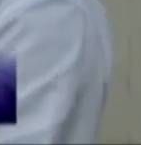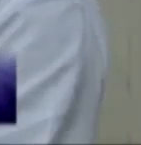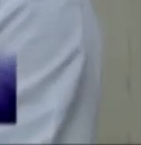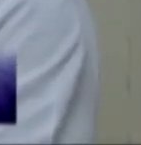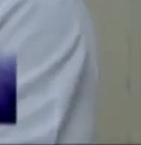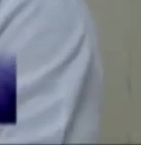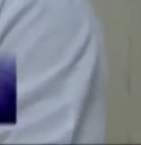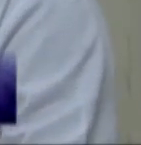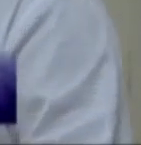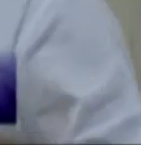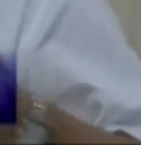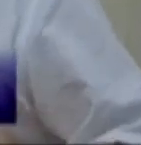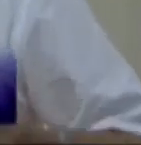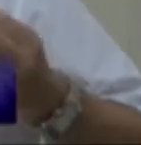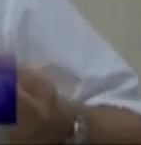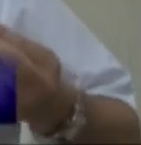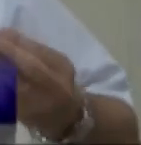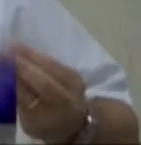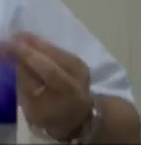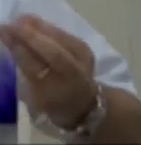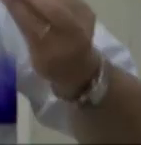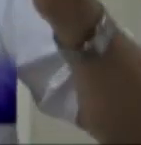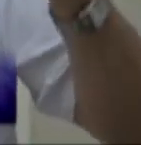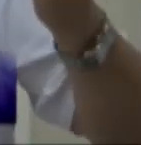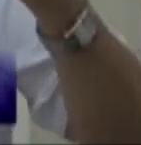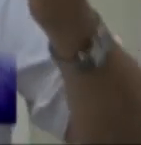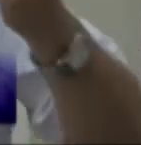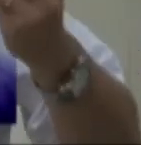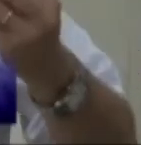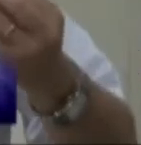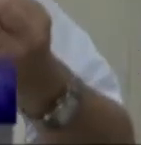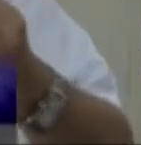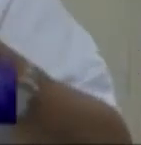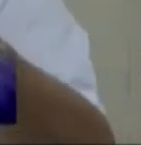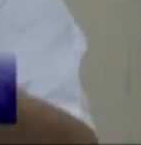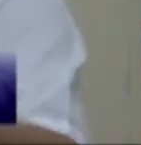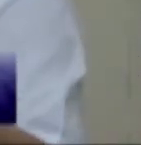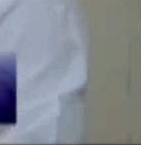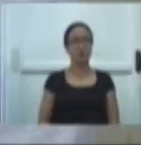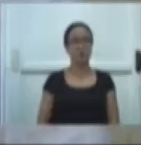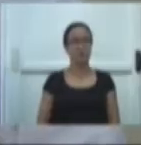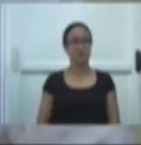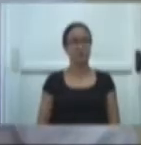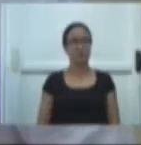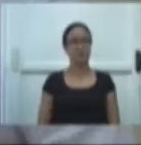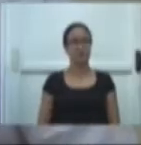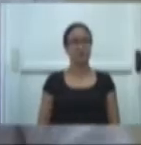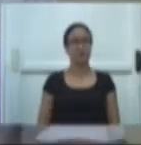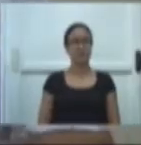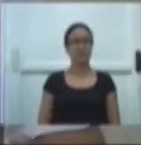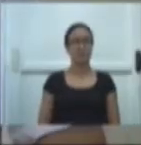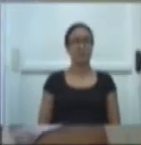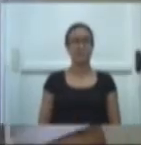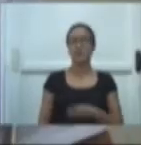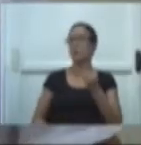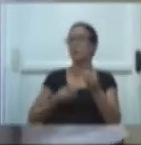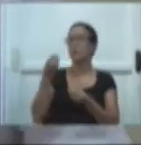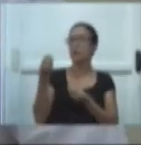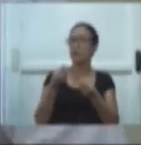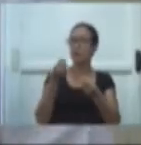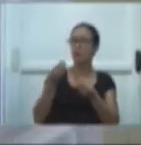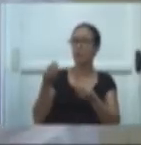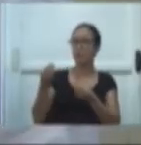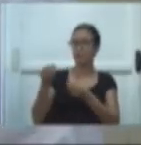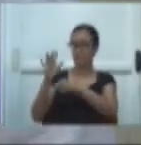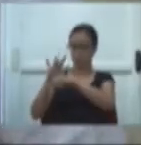Senhor presidente, como é que nós vamos fazer busca ativa? Como é que nós vamos